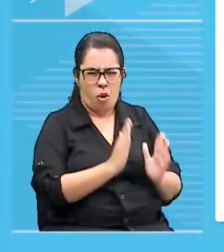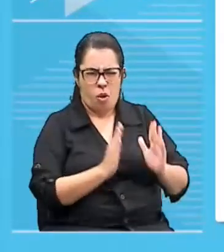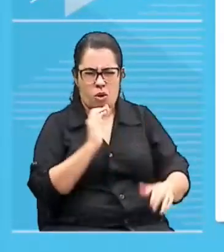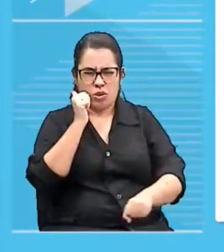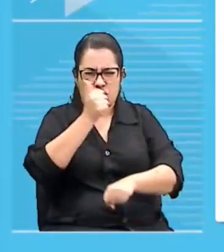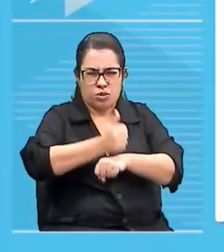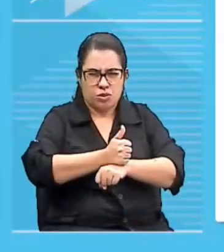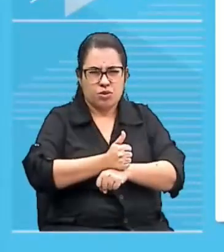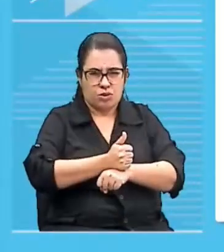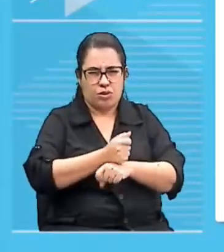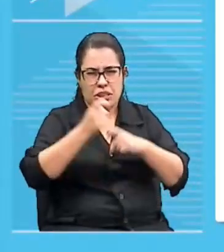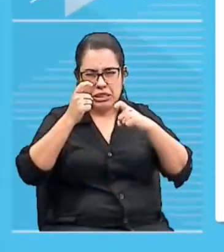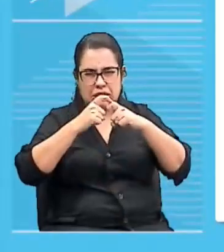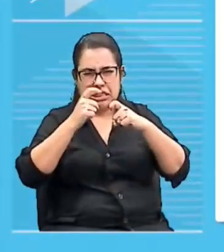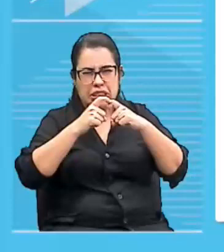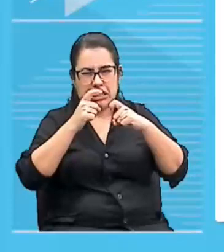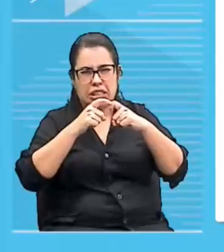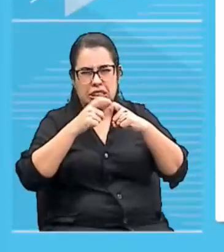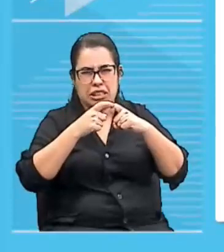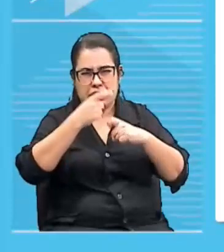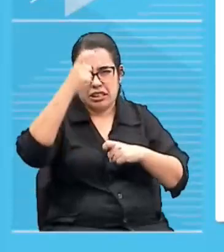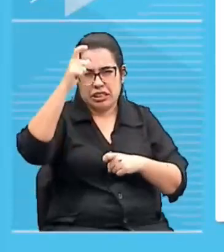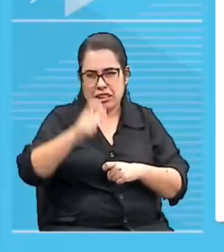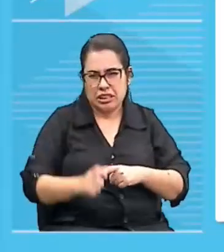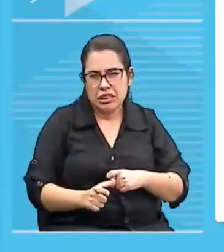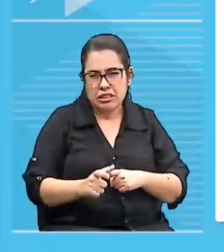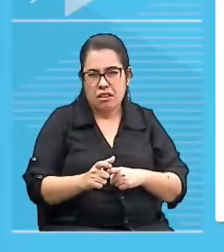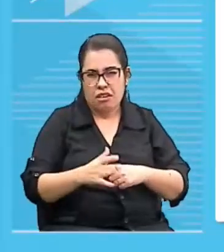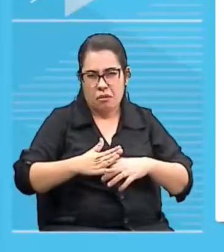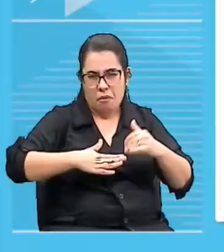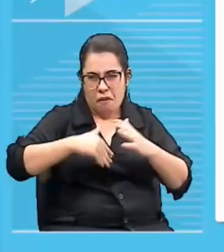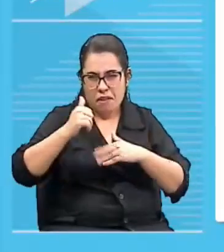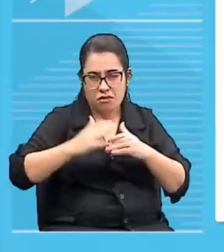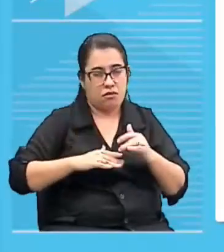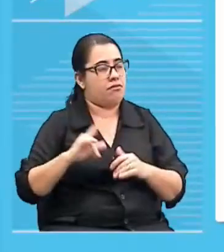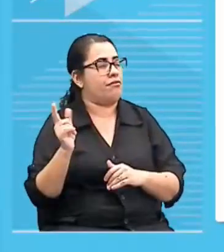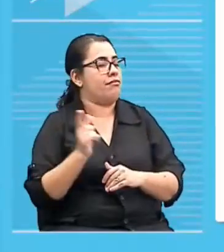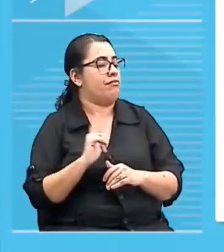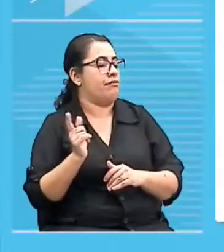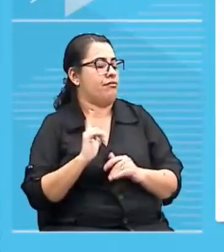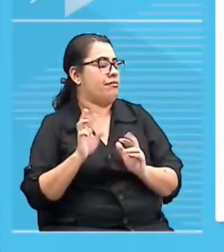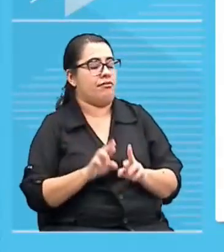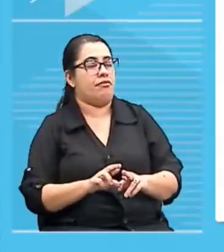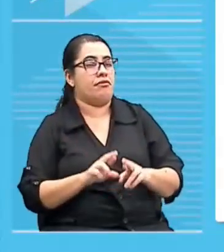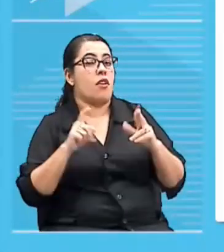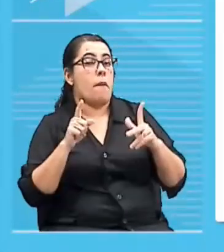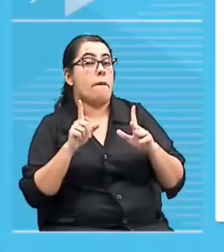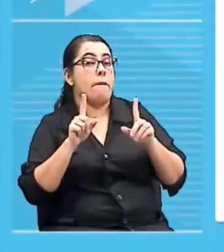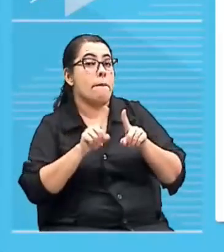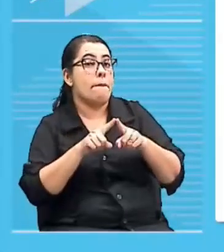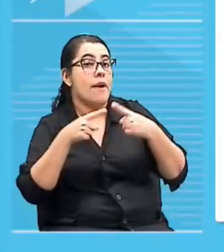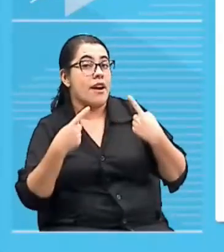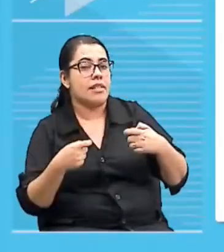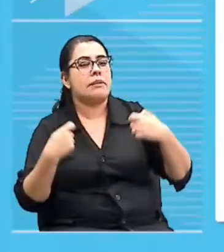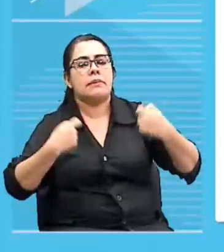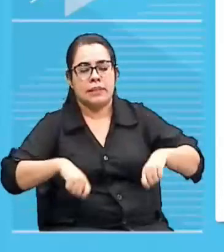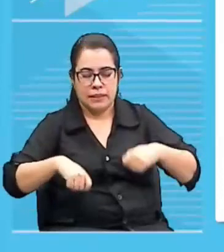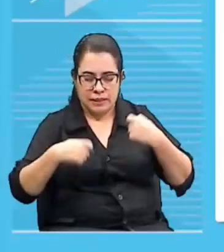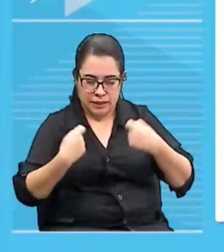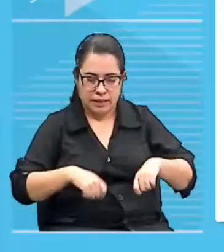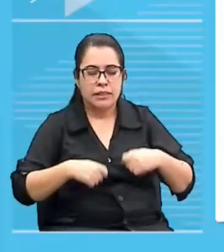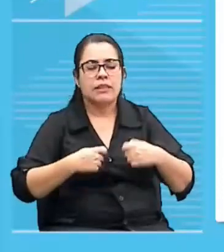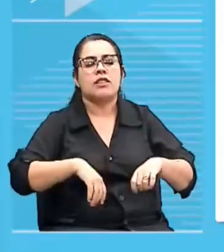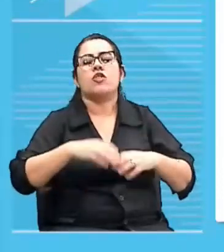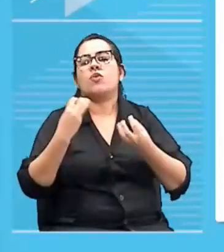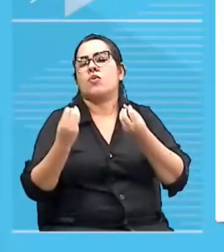O robô ele não vai substituir o profissional, mas ele vai precisar de um médico que